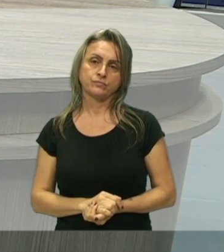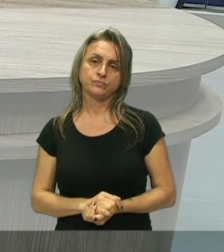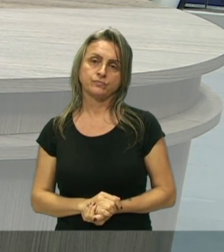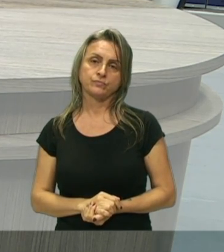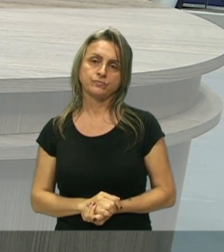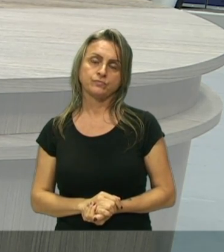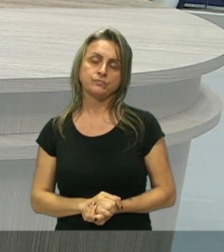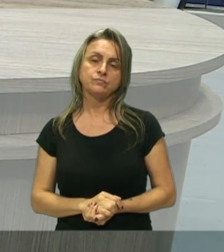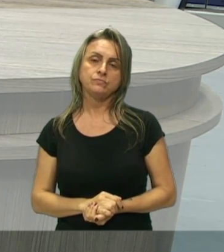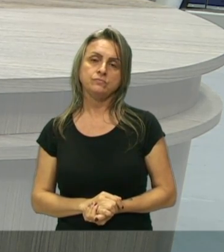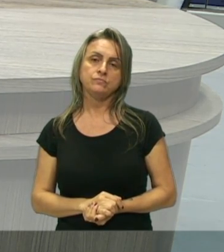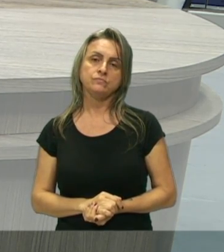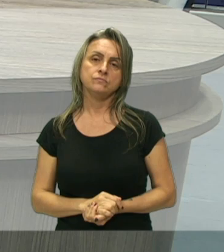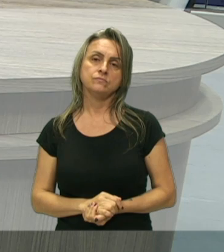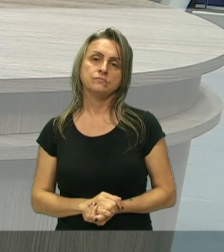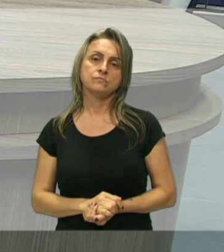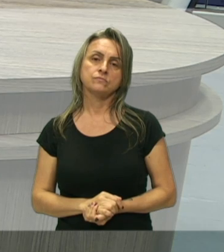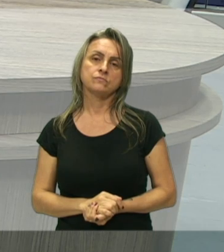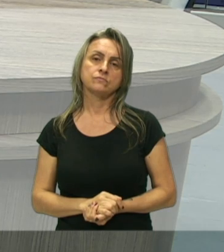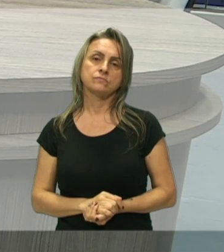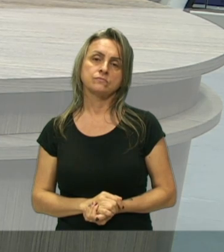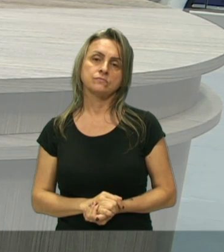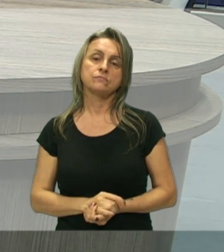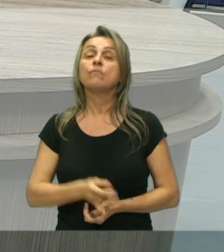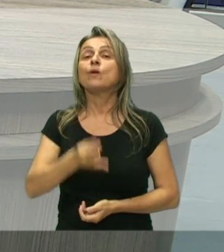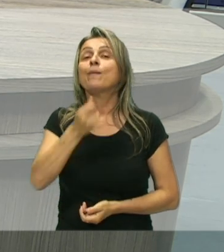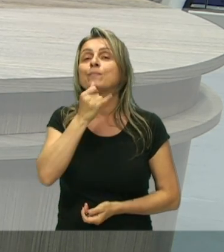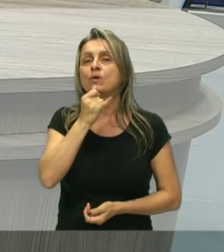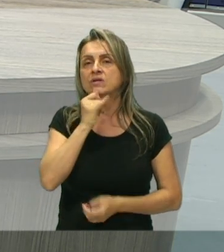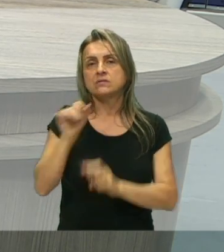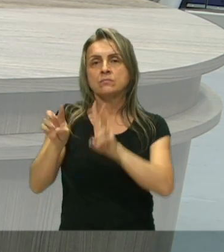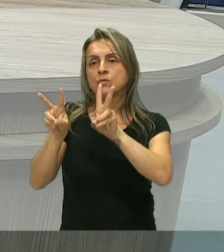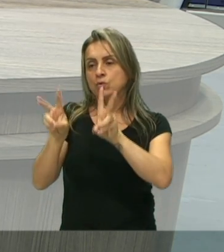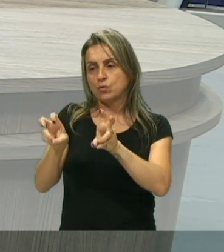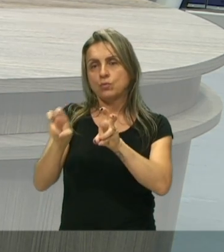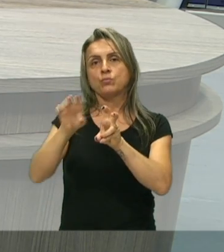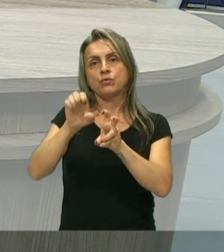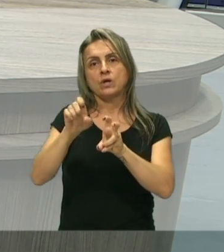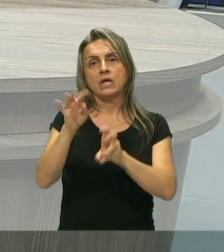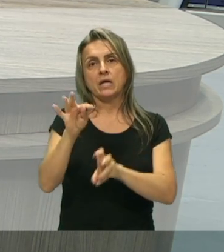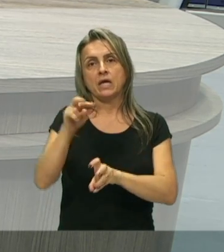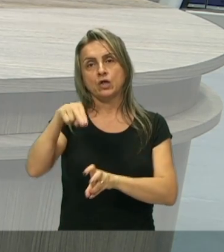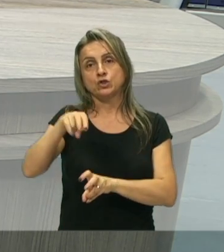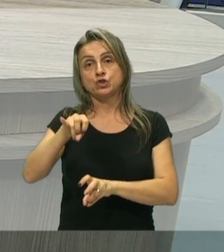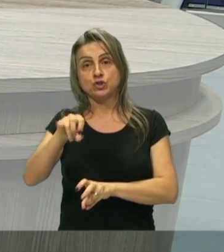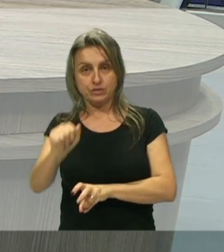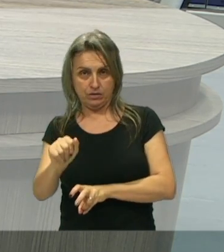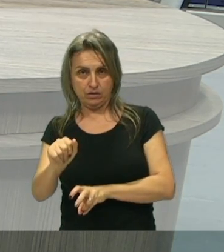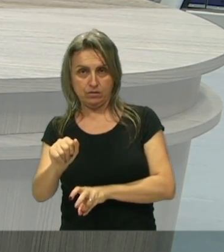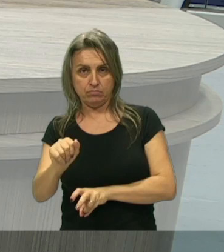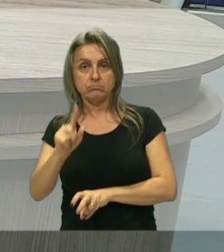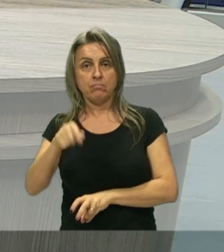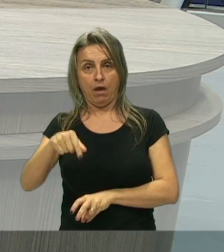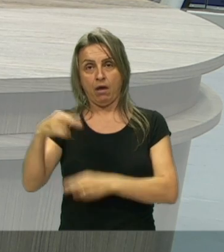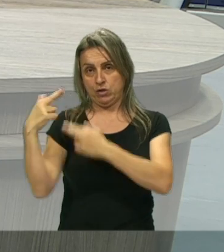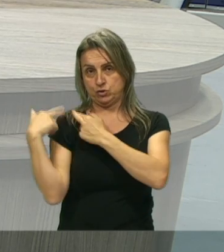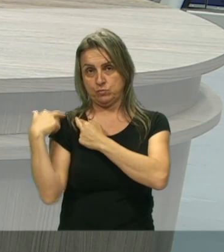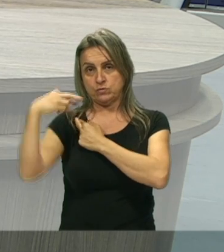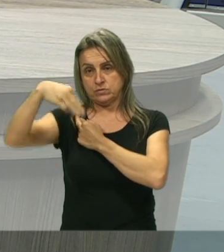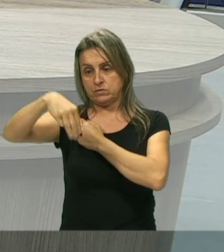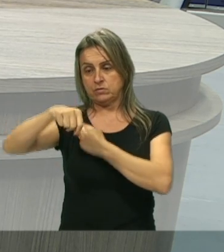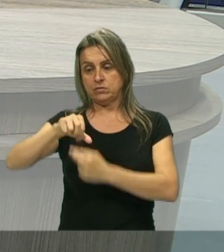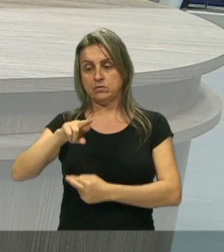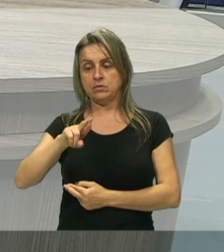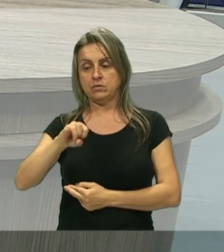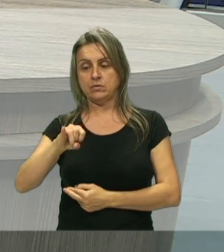Tipo, vamos falar da etnia. Né? A Maria Paulina, que é do